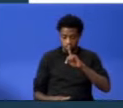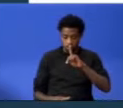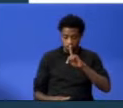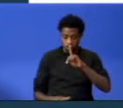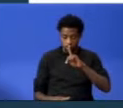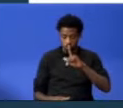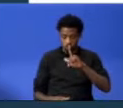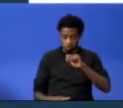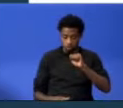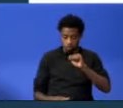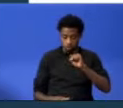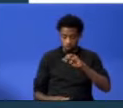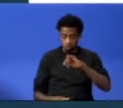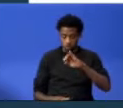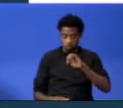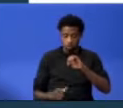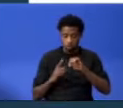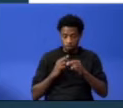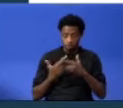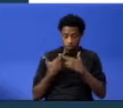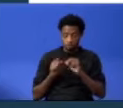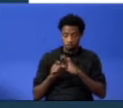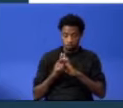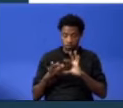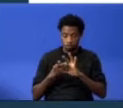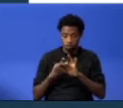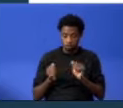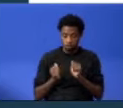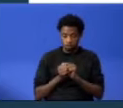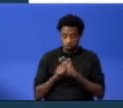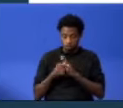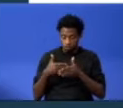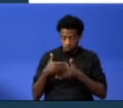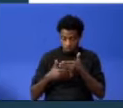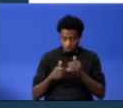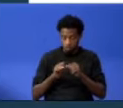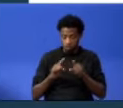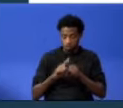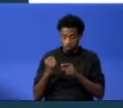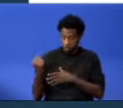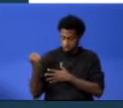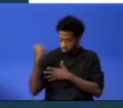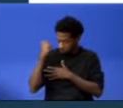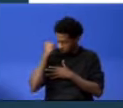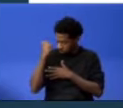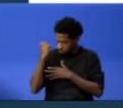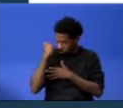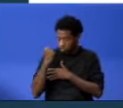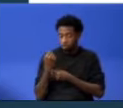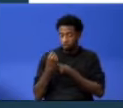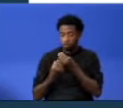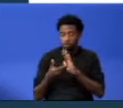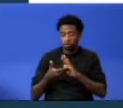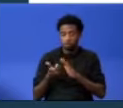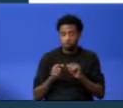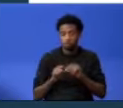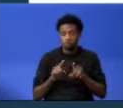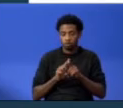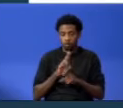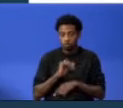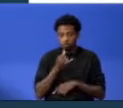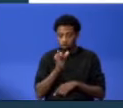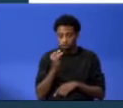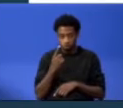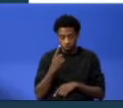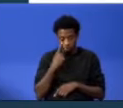função de participar do processo de contração muscular. E como que ele saiu dali? Com a passagem do impulso elétrico. Então, o impulso elétrico passou,